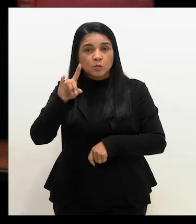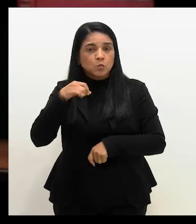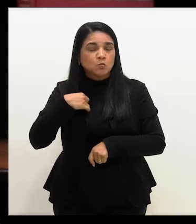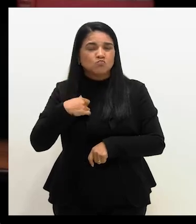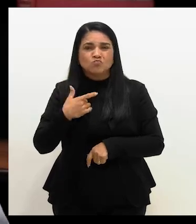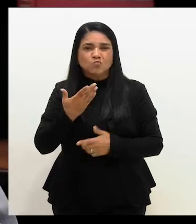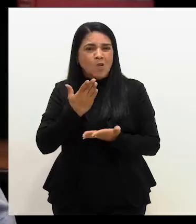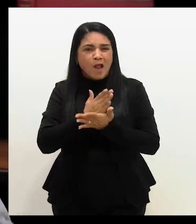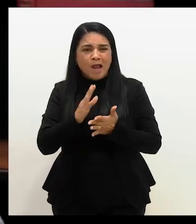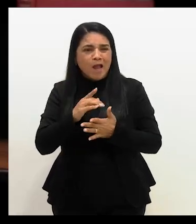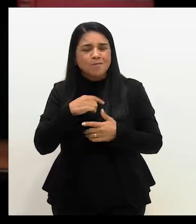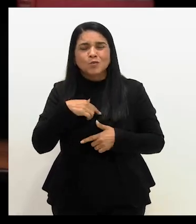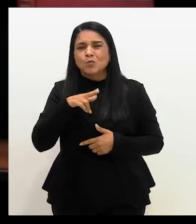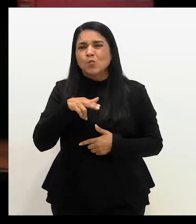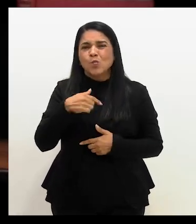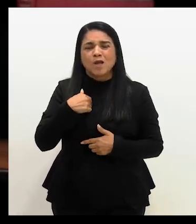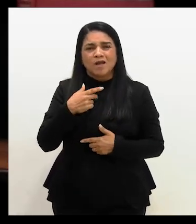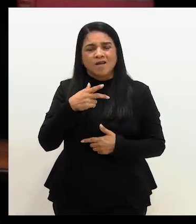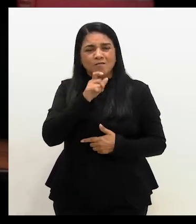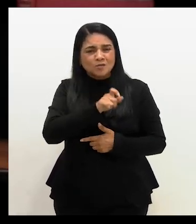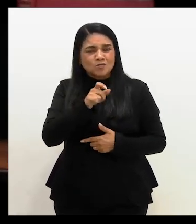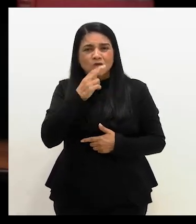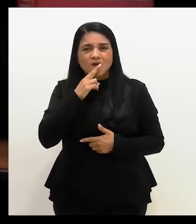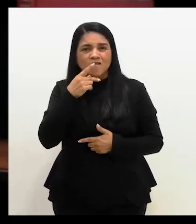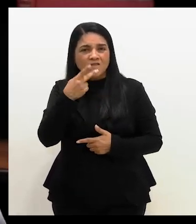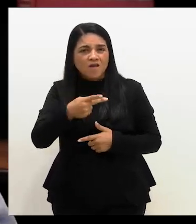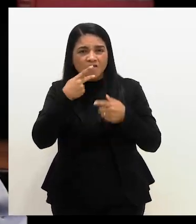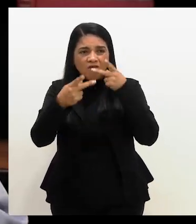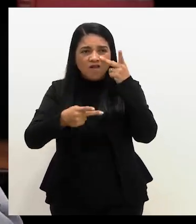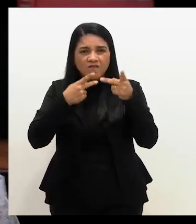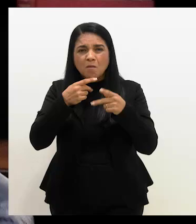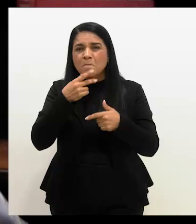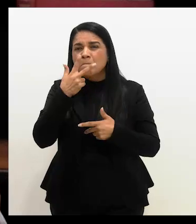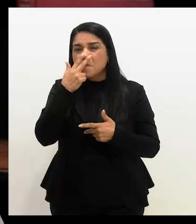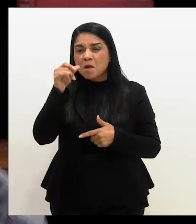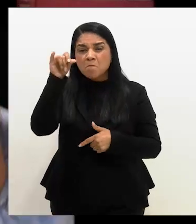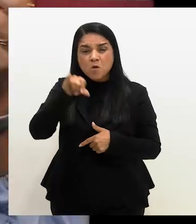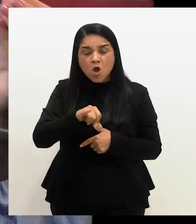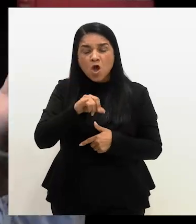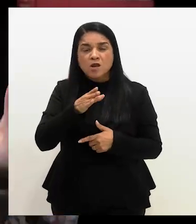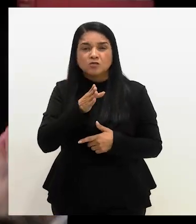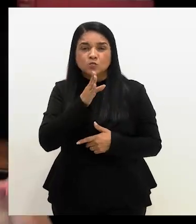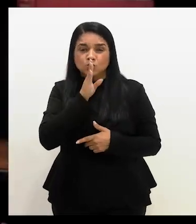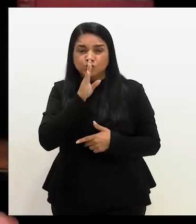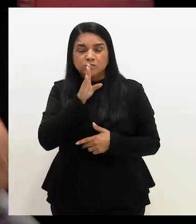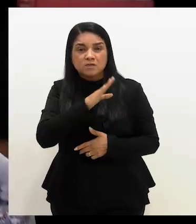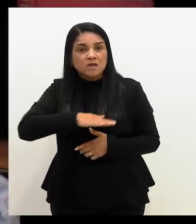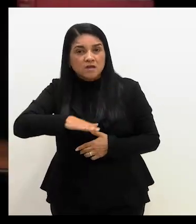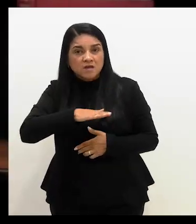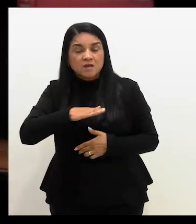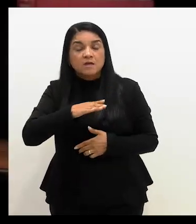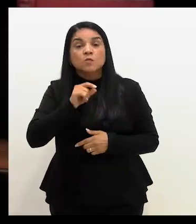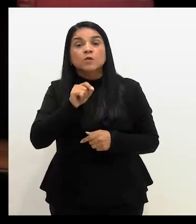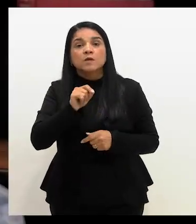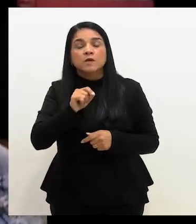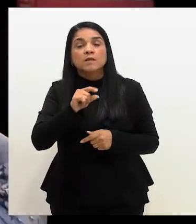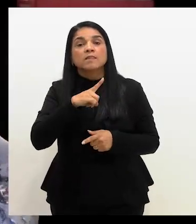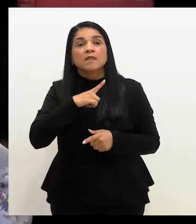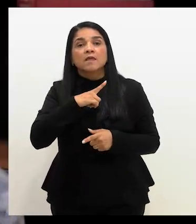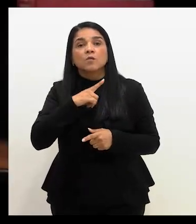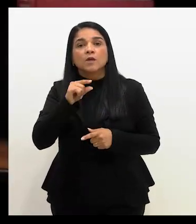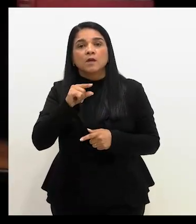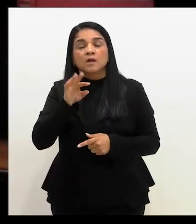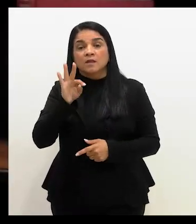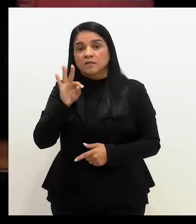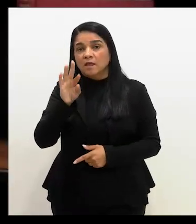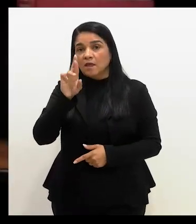fala assim, o meu zumbido nunca vai embora, o zumbido parece que cada dia piora mais em ambientes silenciosos. Então, a